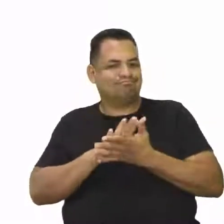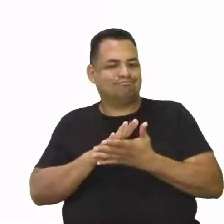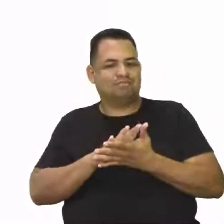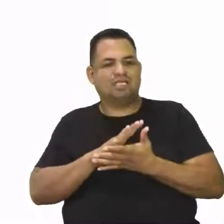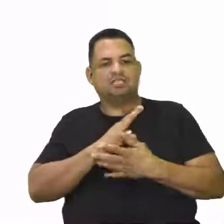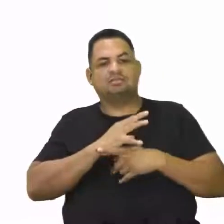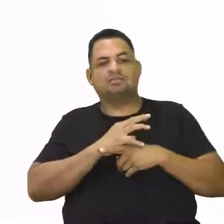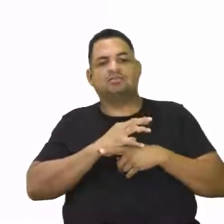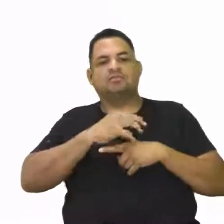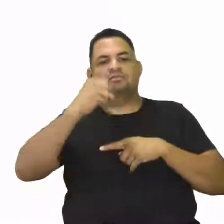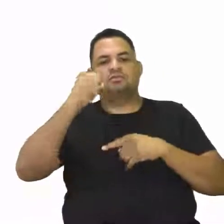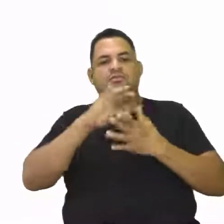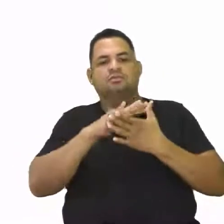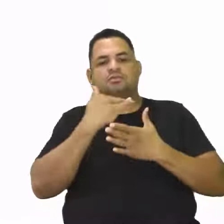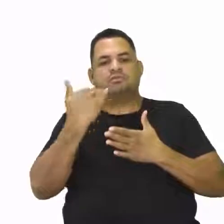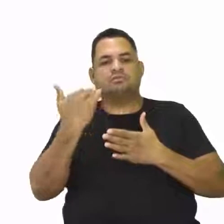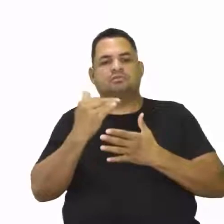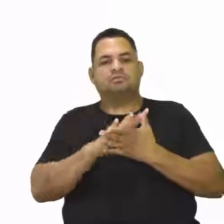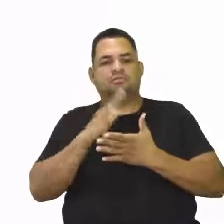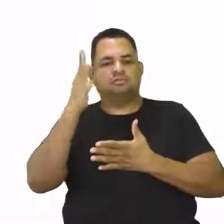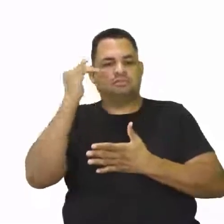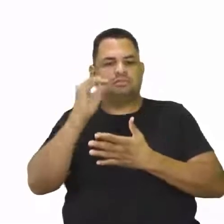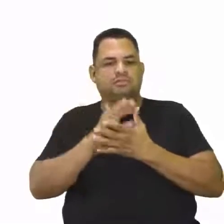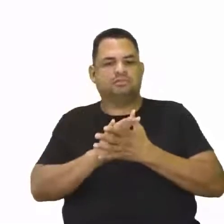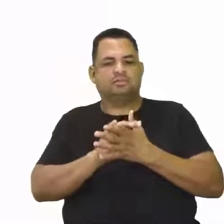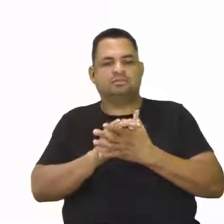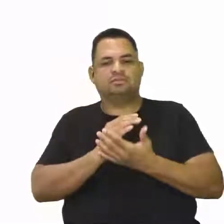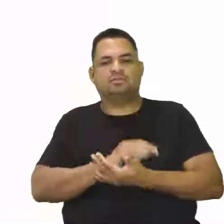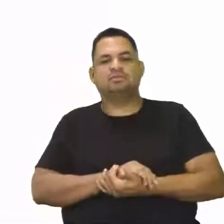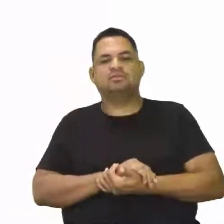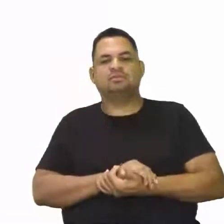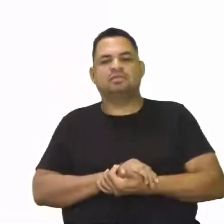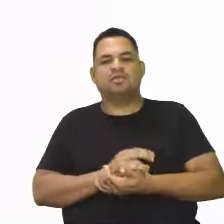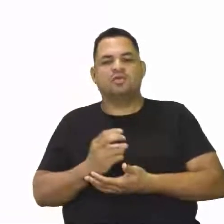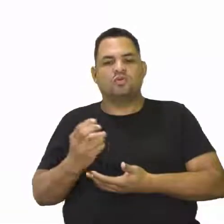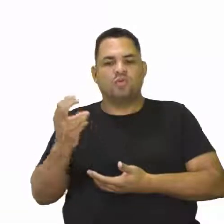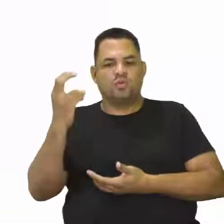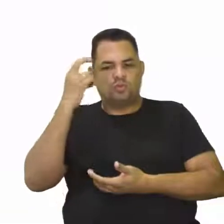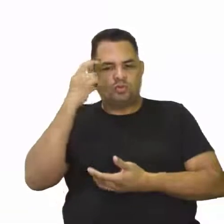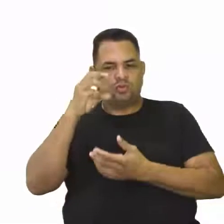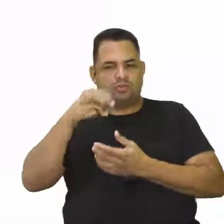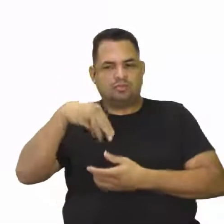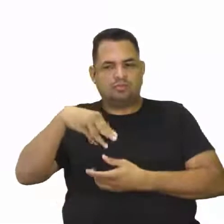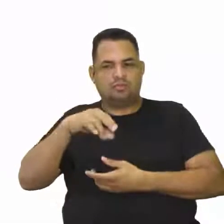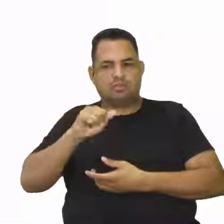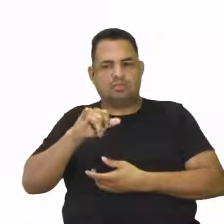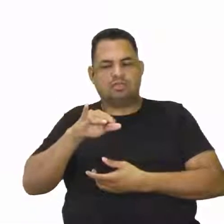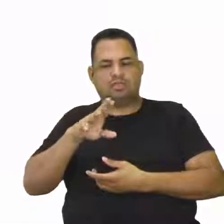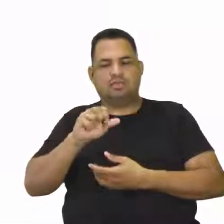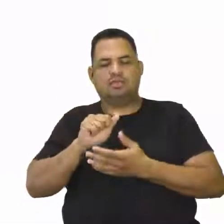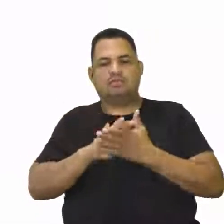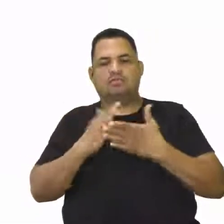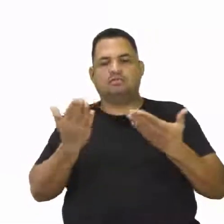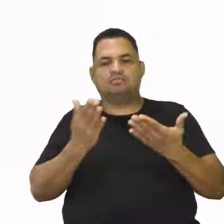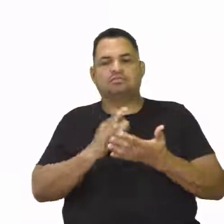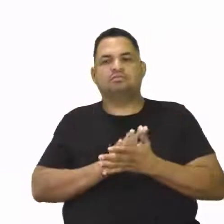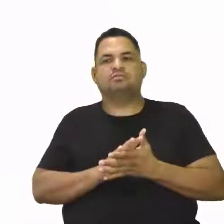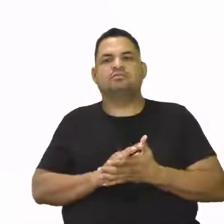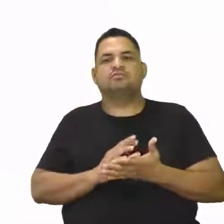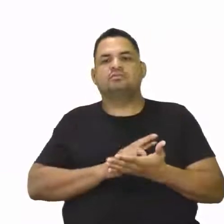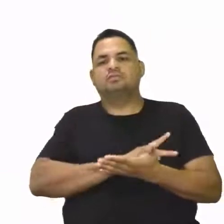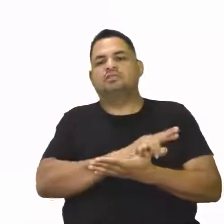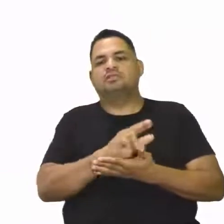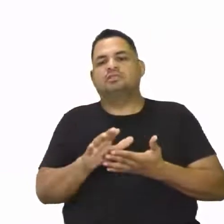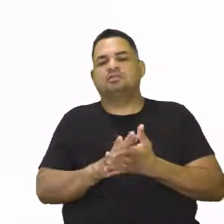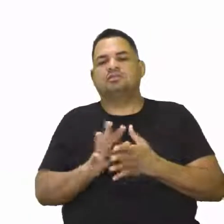ante a sabedoria astronômica da cultura maia? Com certeza. Esse aqui era muito nítido. Era muito contexto aí,